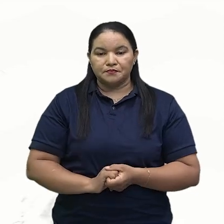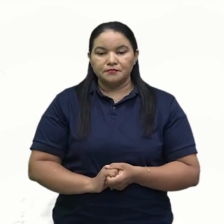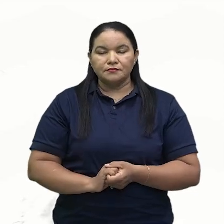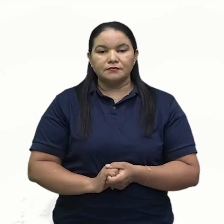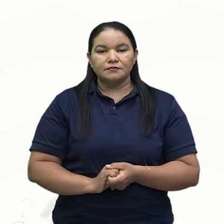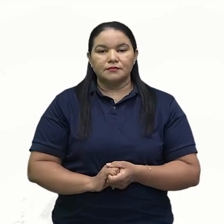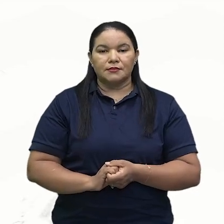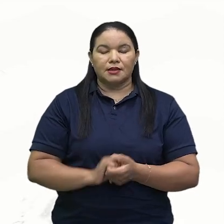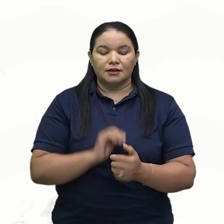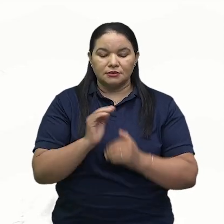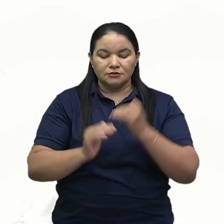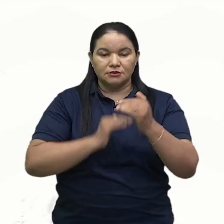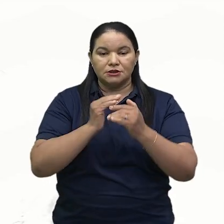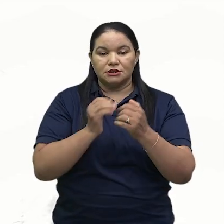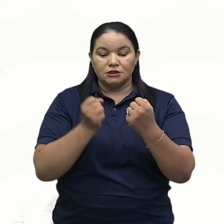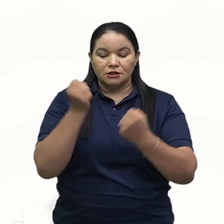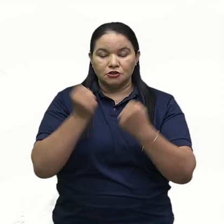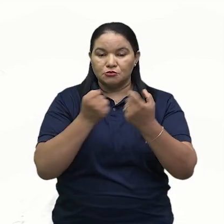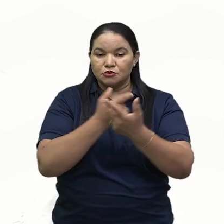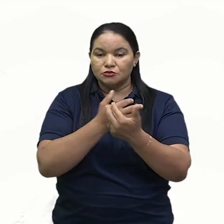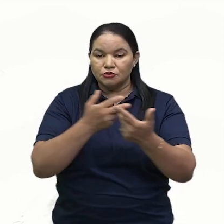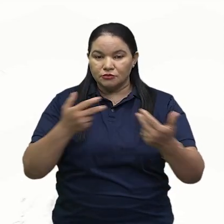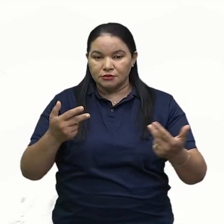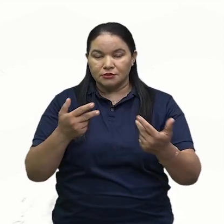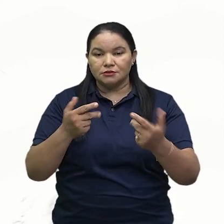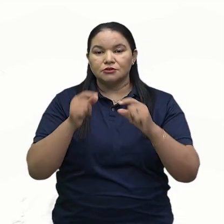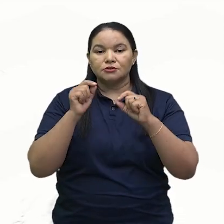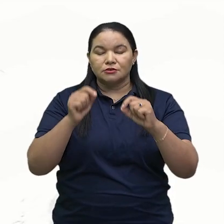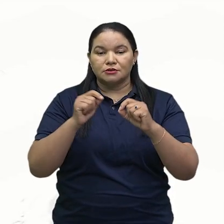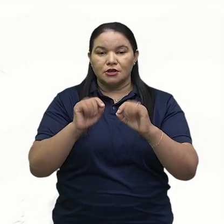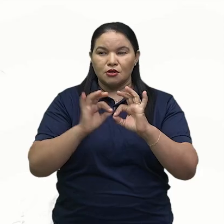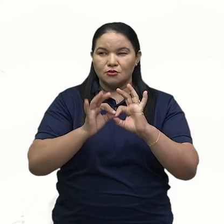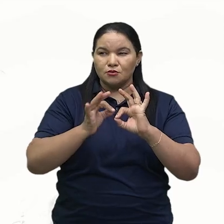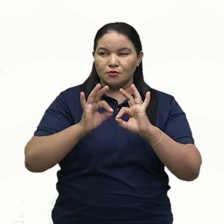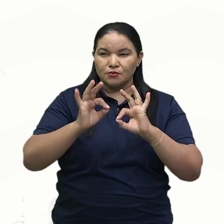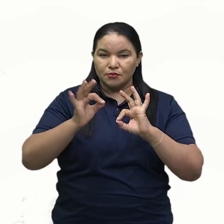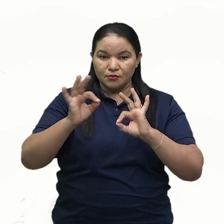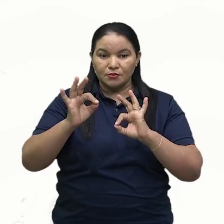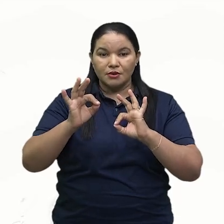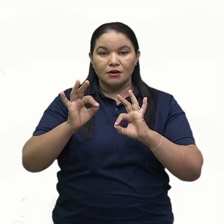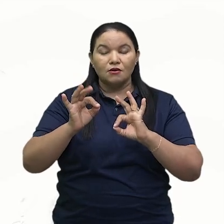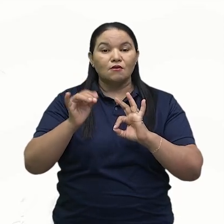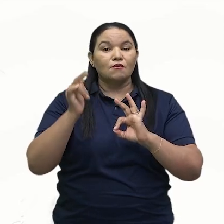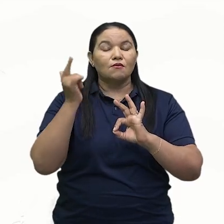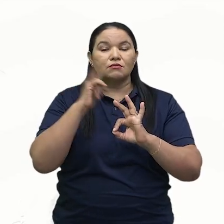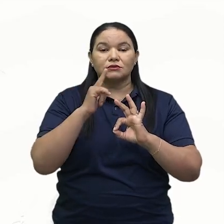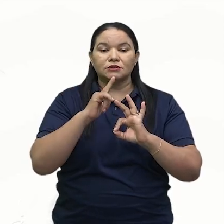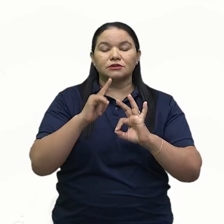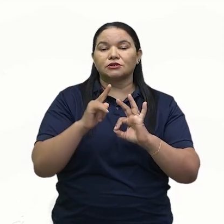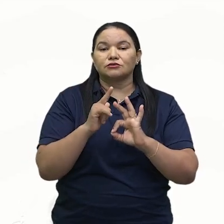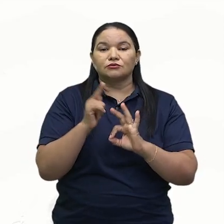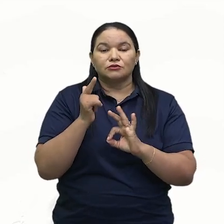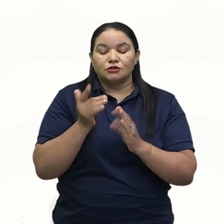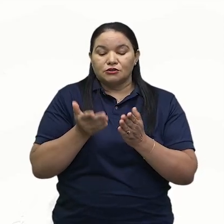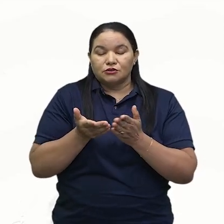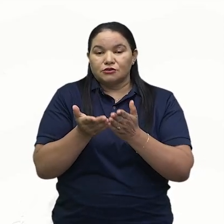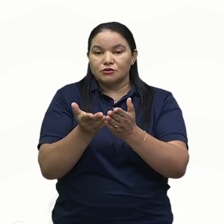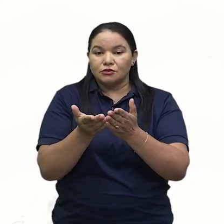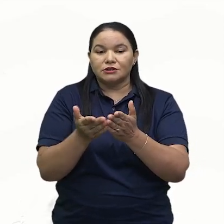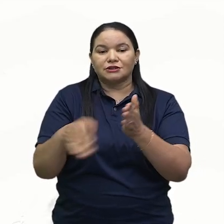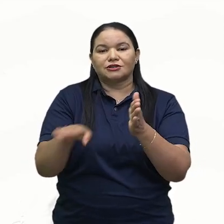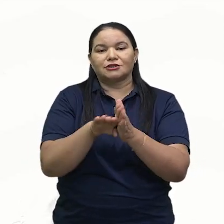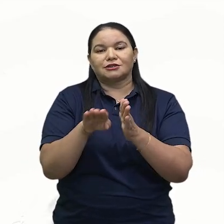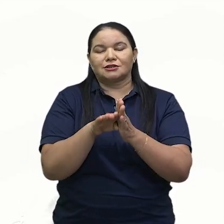dos transportes de uma forma geral, que reduziu as distâncias entre os lugares e viabilizou uma